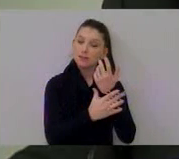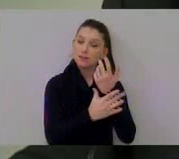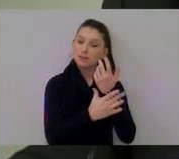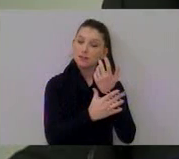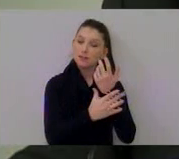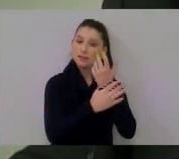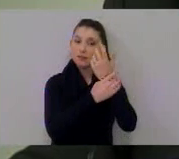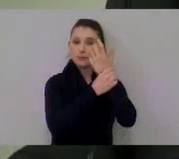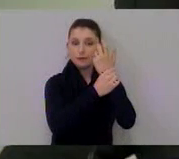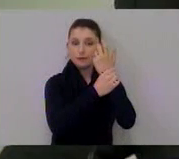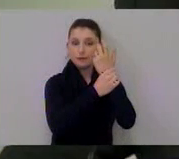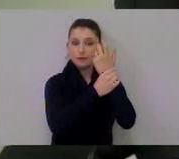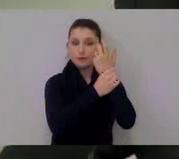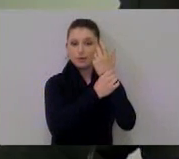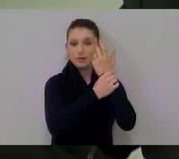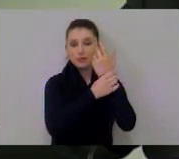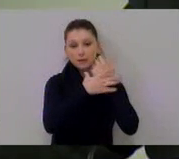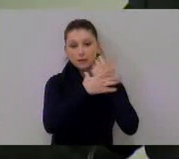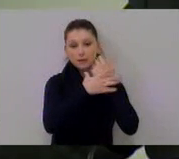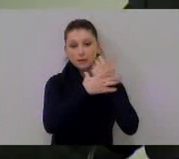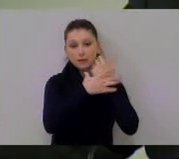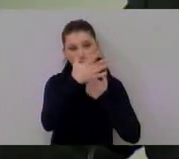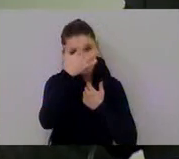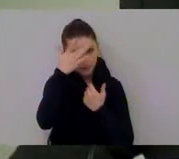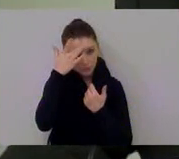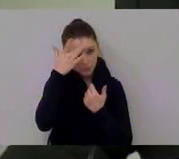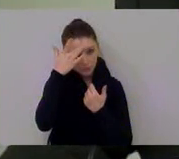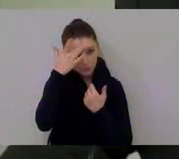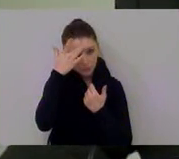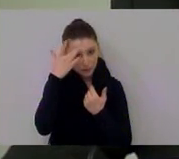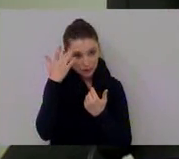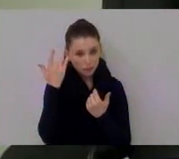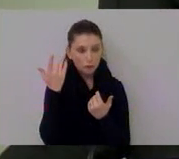José, porque nos bancos